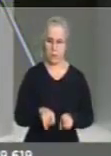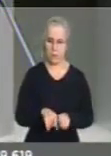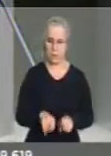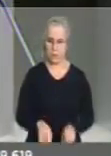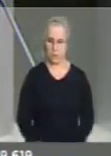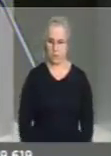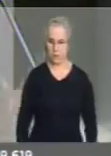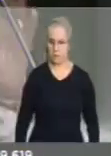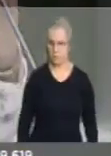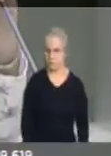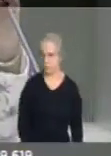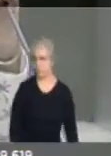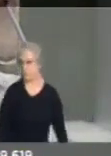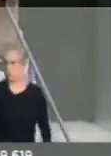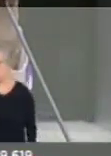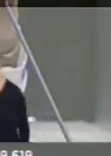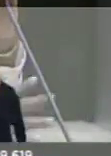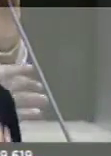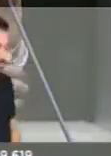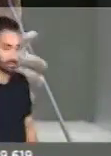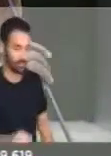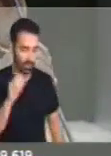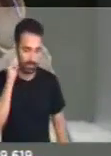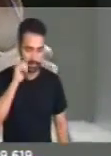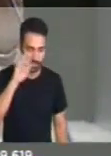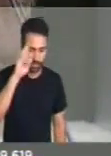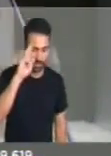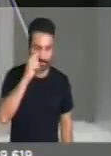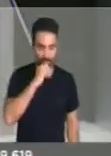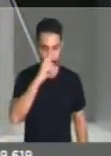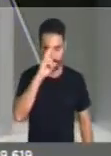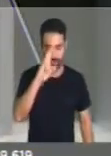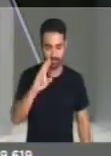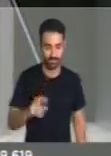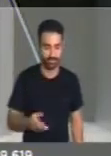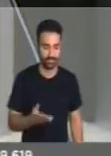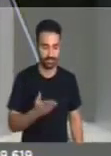Goiânia. Senhoras e senhores, aqui,